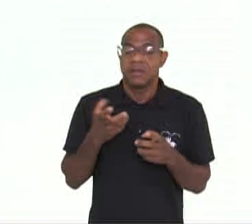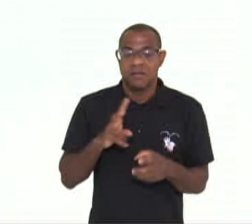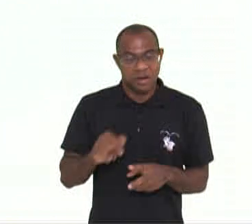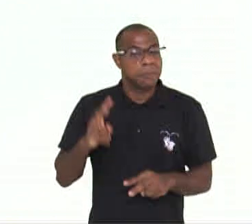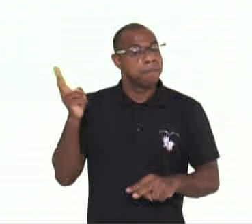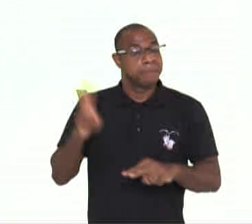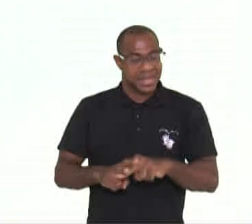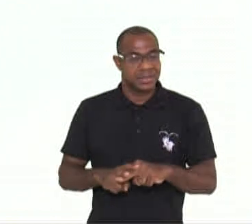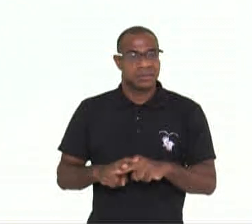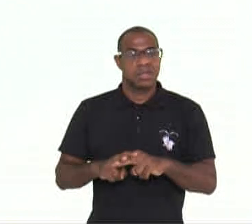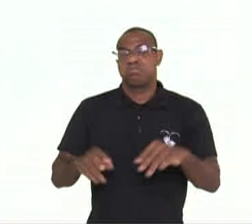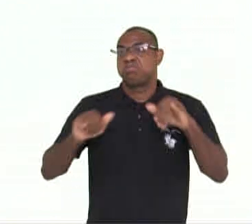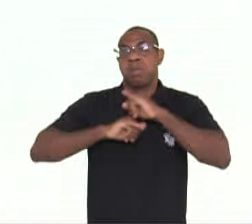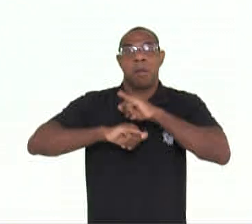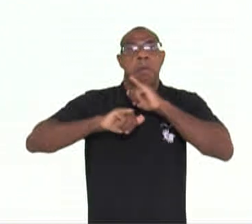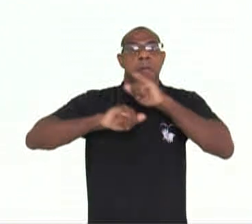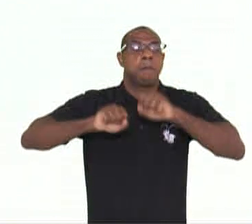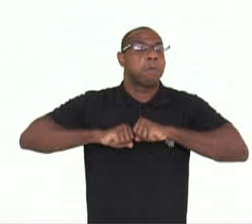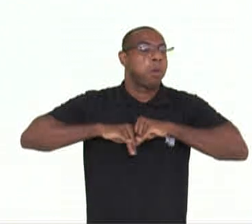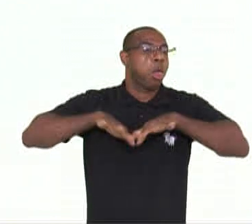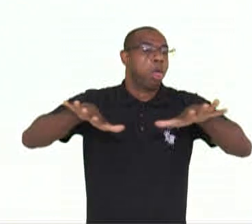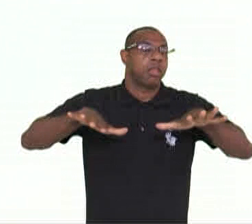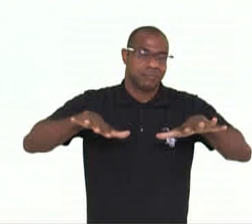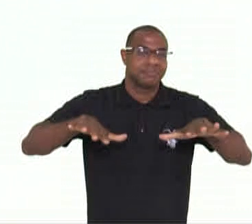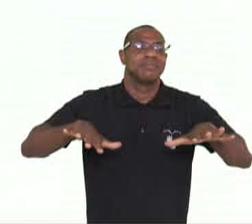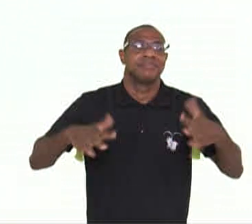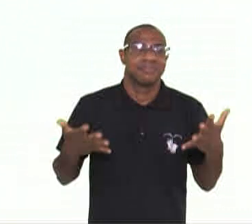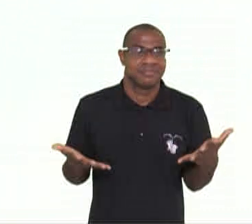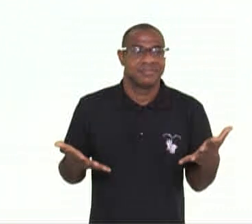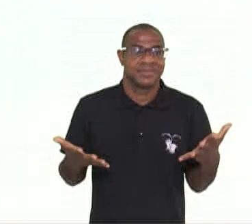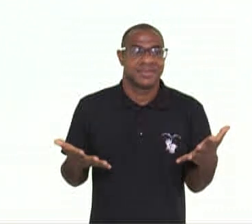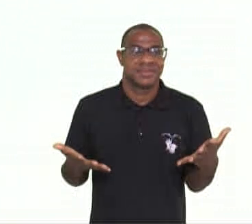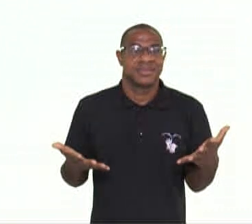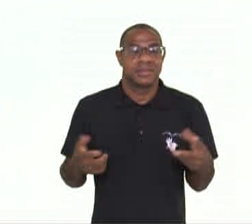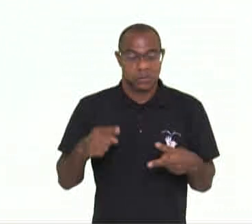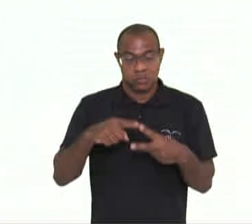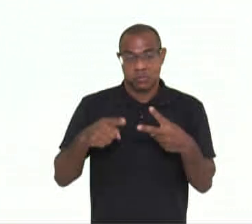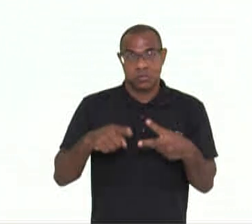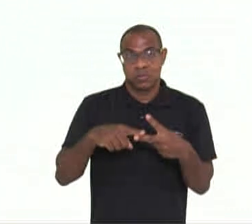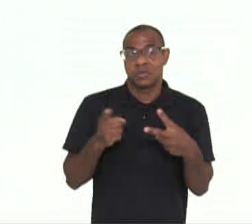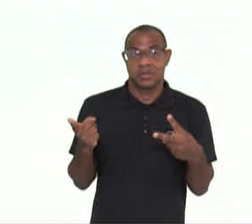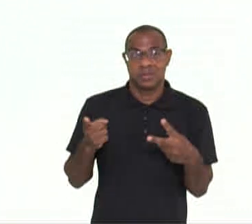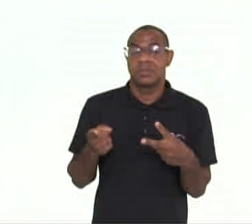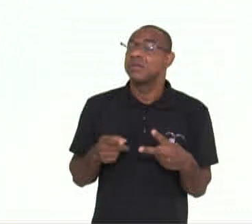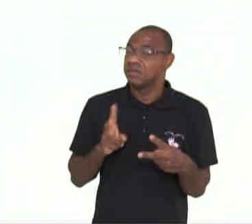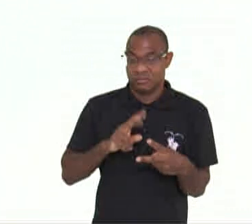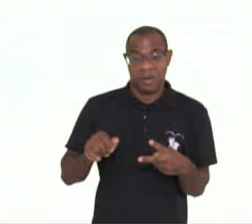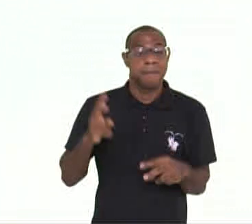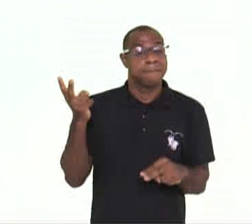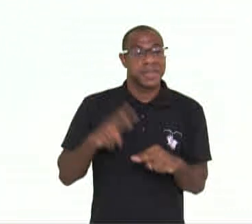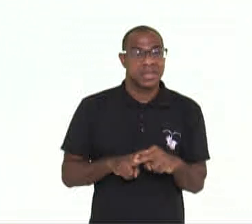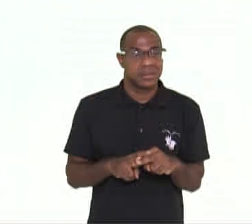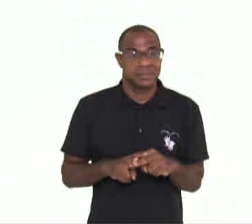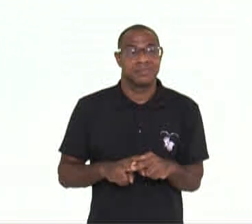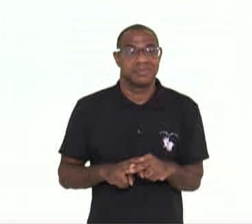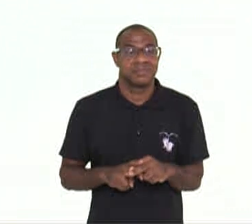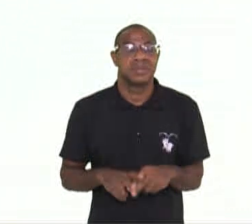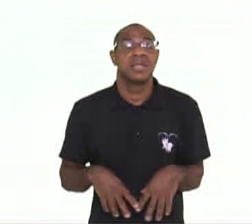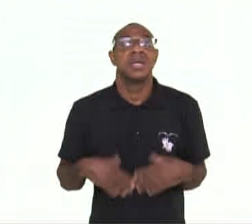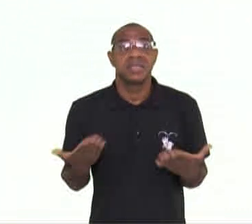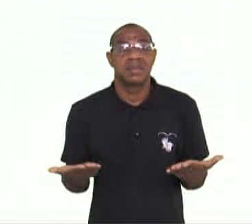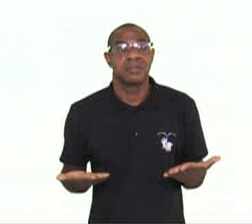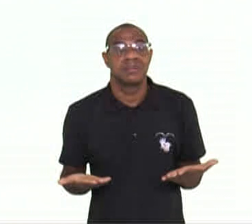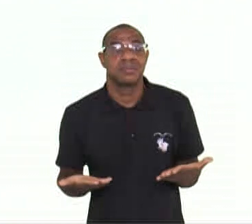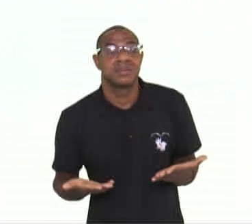aí um alarde em todo o exército. Então Benjamin Constant e o Deodoro da Fonseca seriam presos pelo governo. A partir